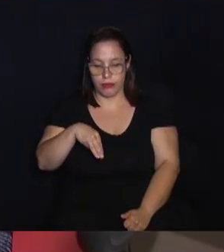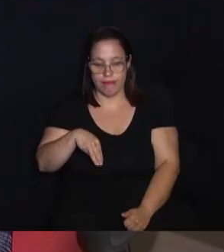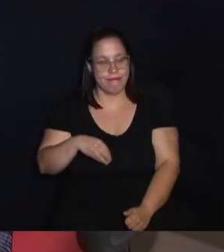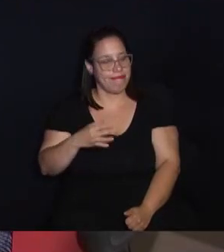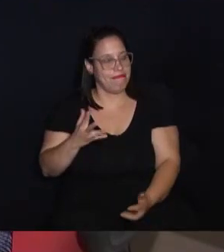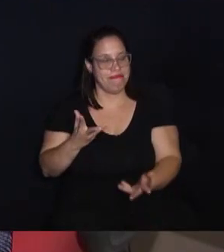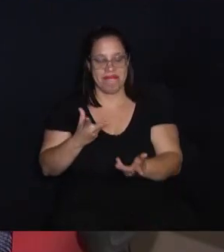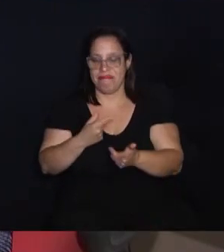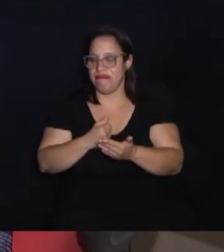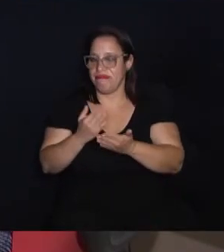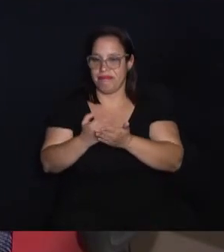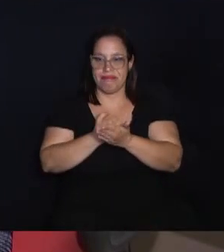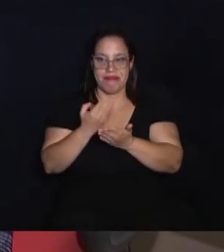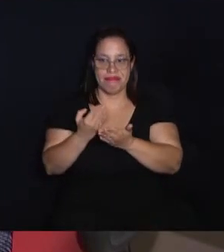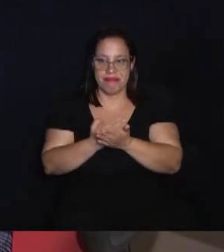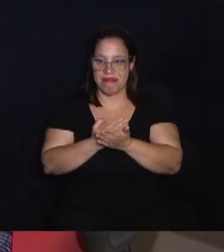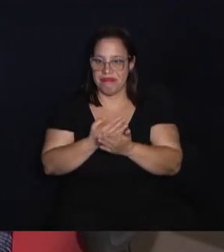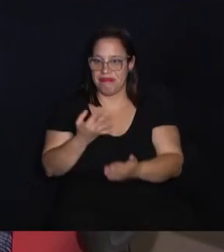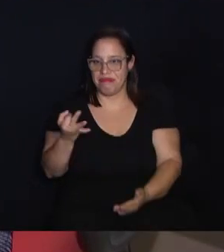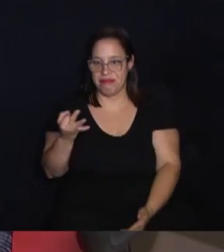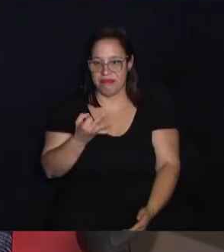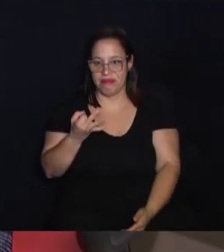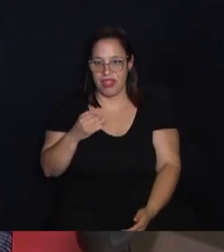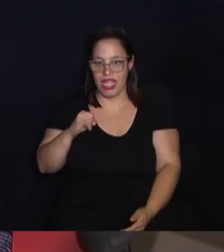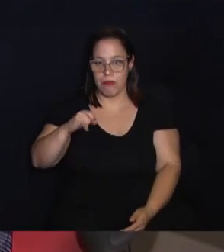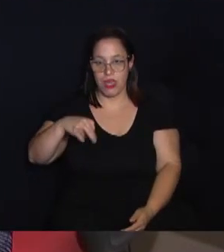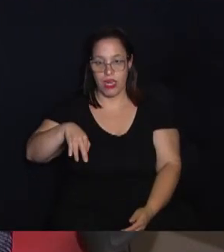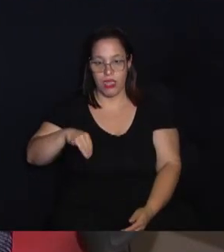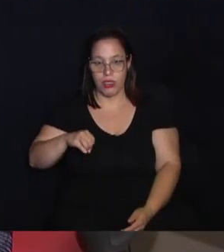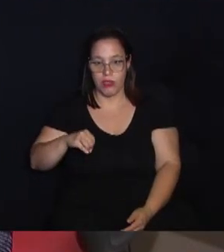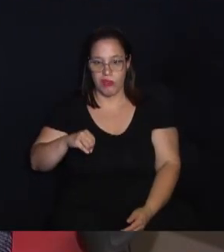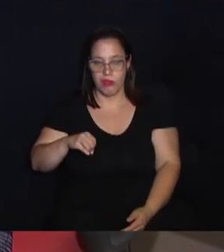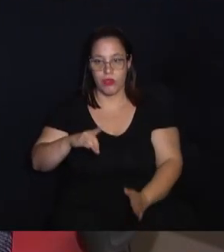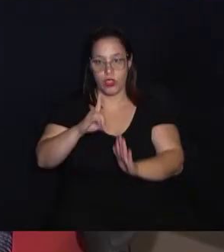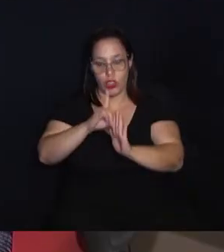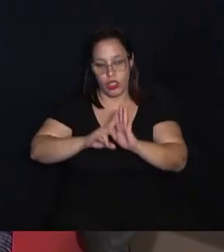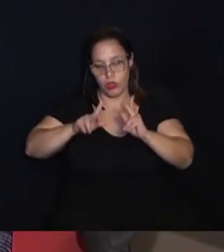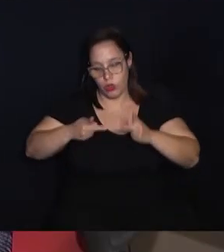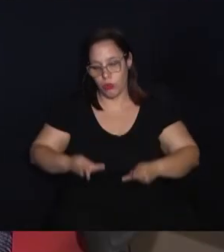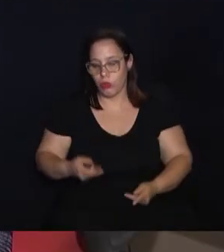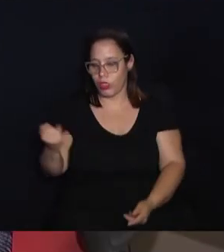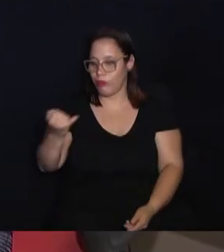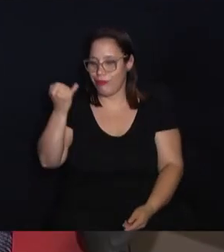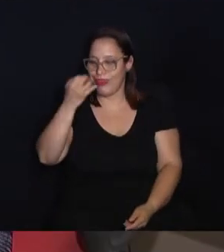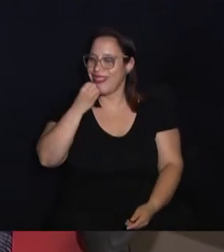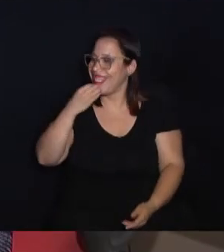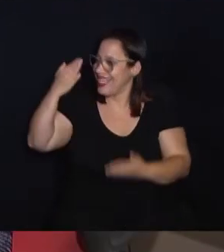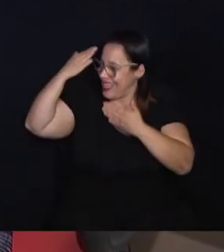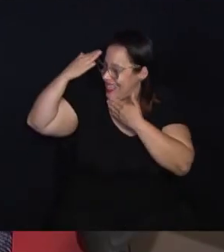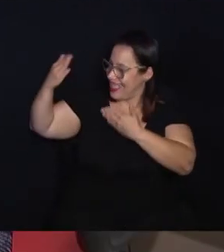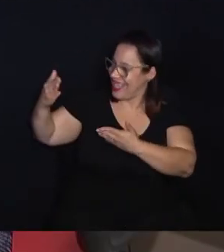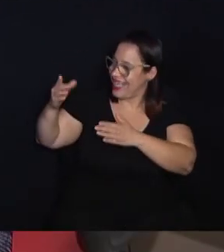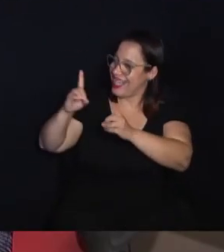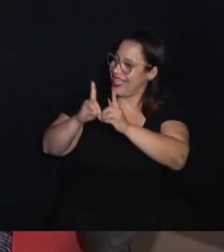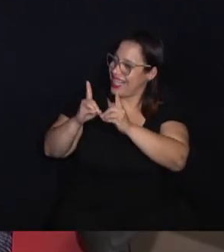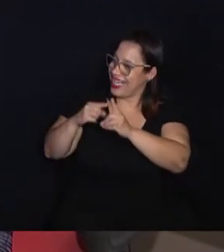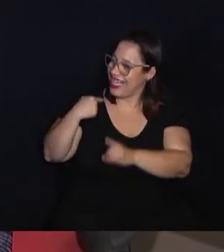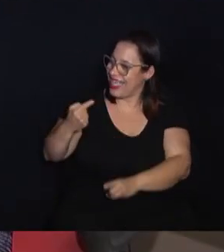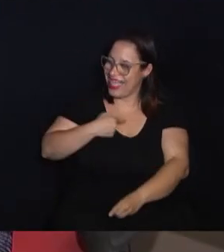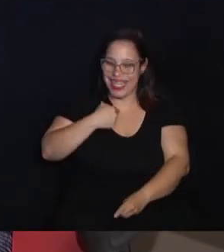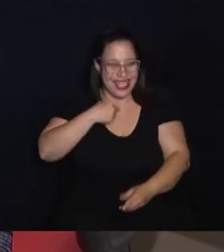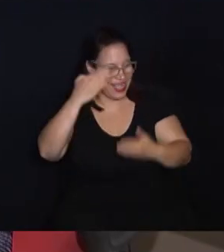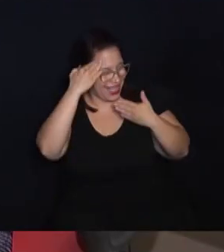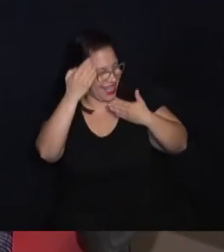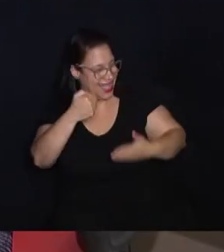sobre refúgio, migração, enfim, direitos humanos, muito importante. Boa, também. Muito obrigado por atender a gente. Obrigada